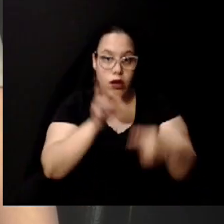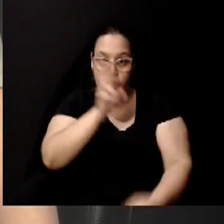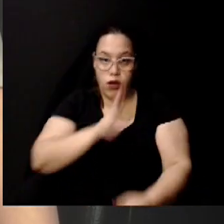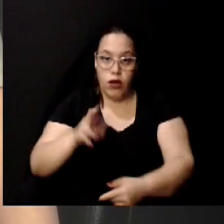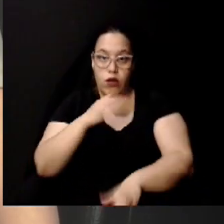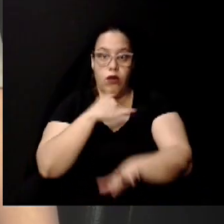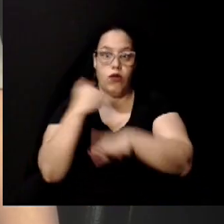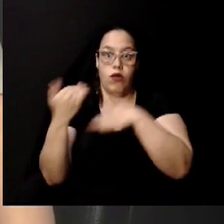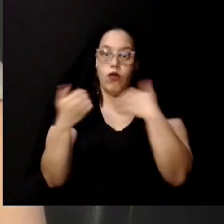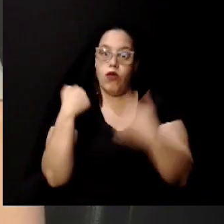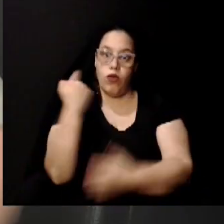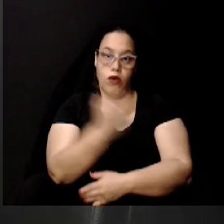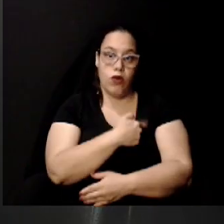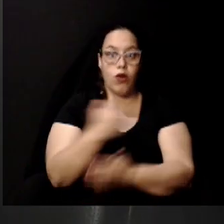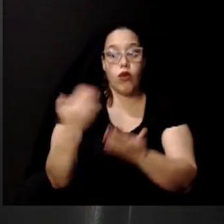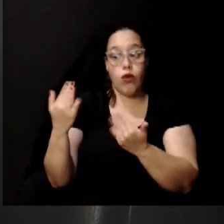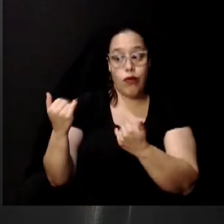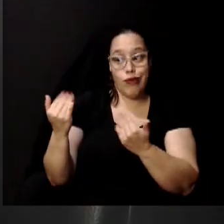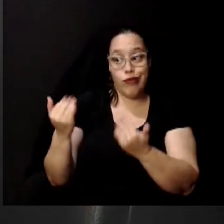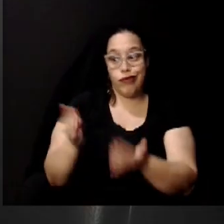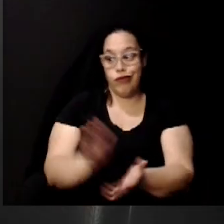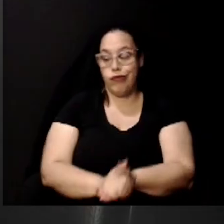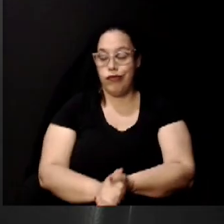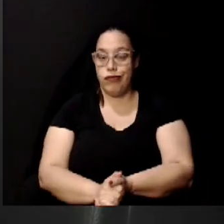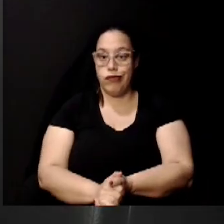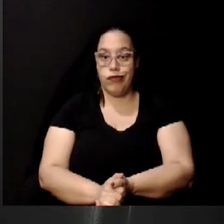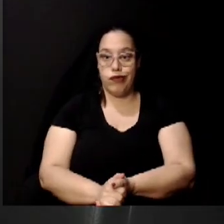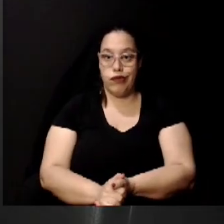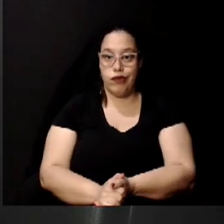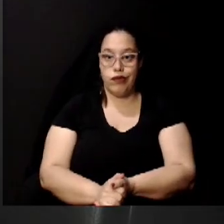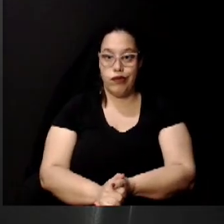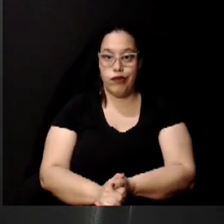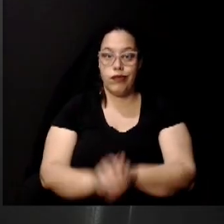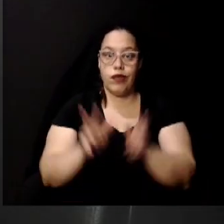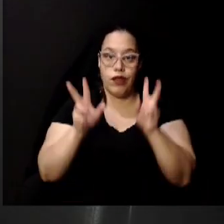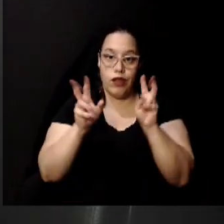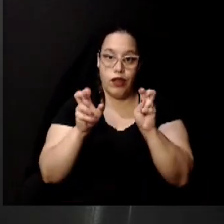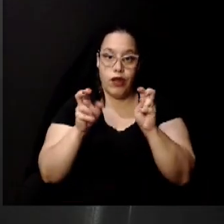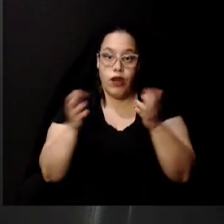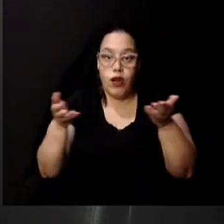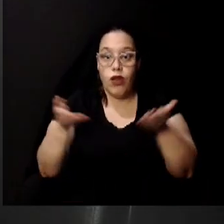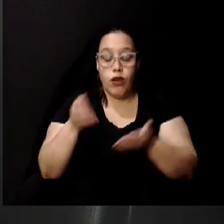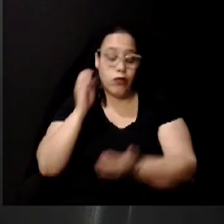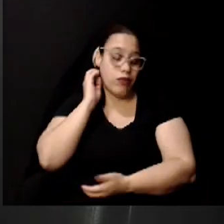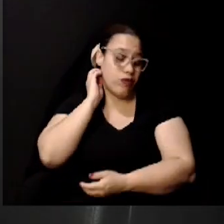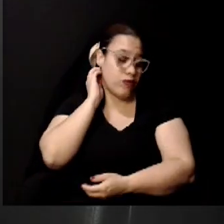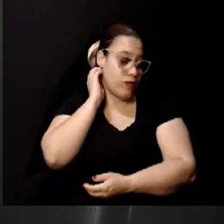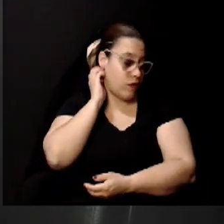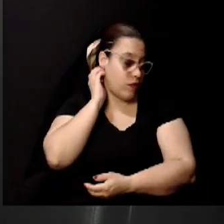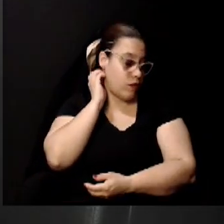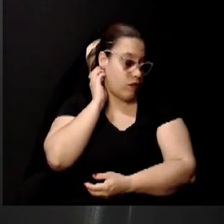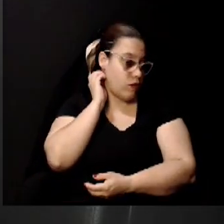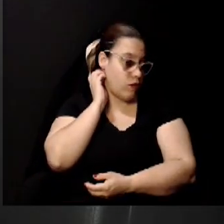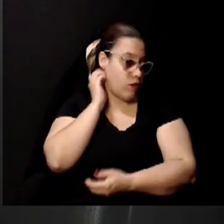nossos jovens, né? Então, eu acho que tem esses temas. Agora, também faz parte desse avanço